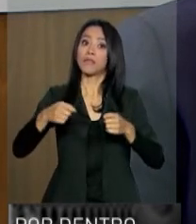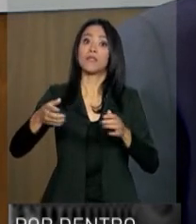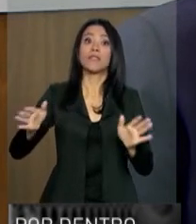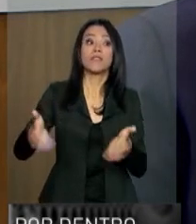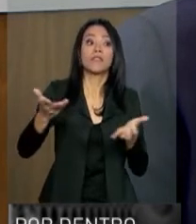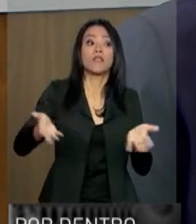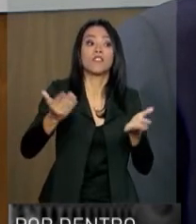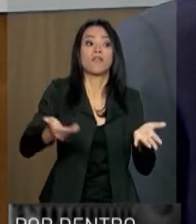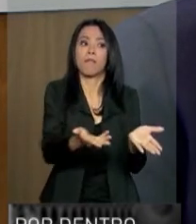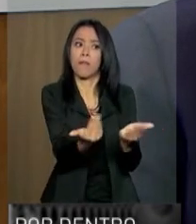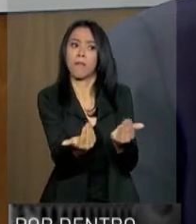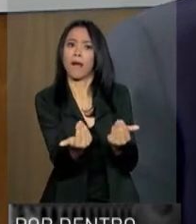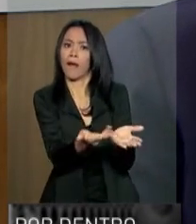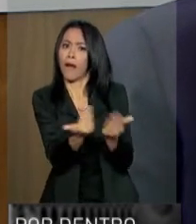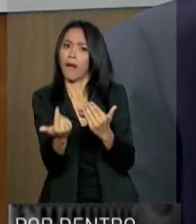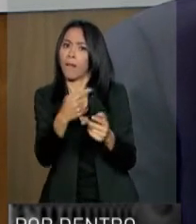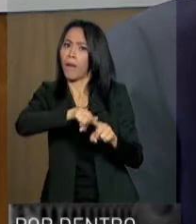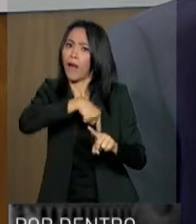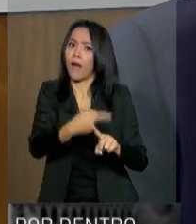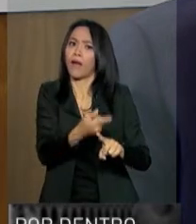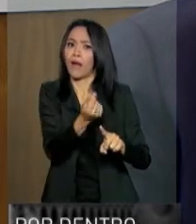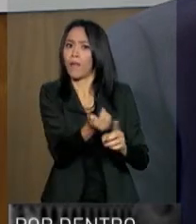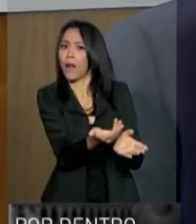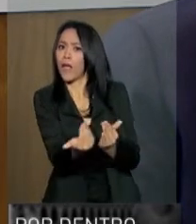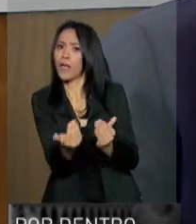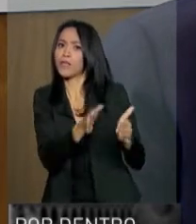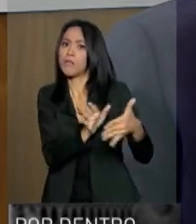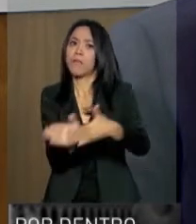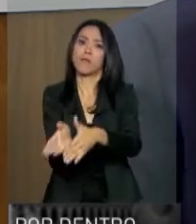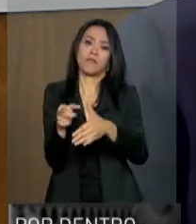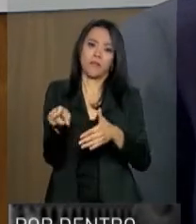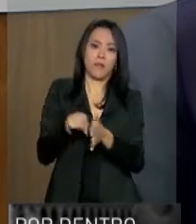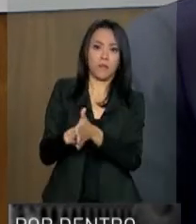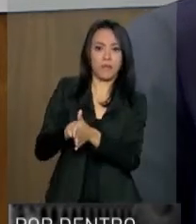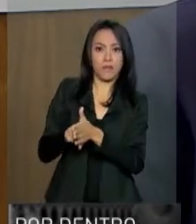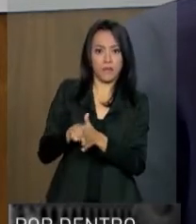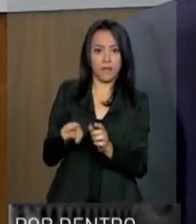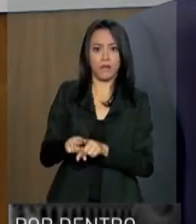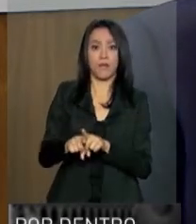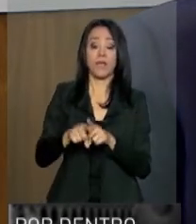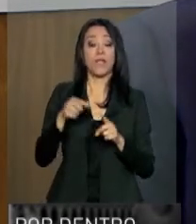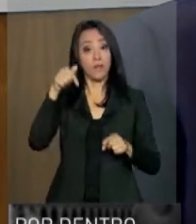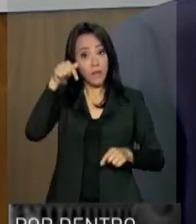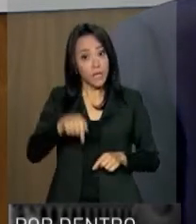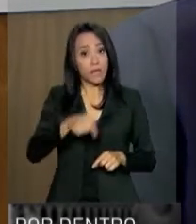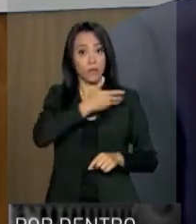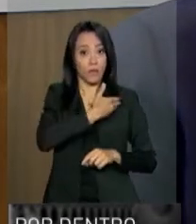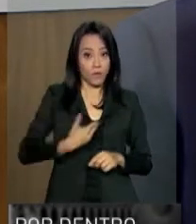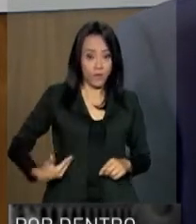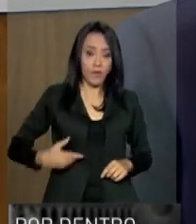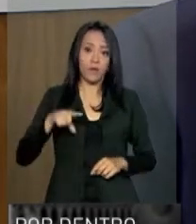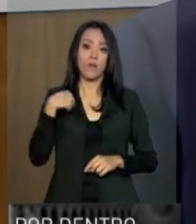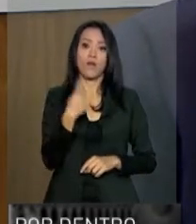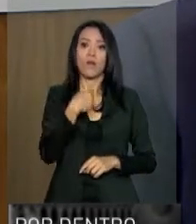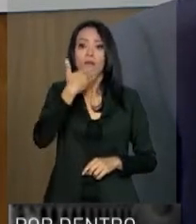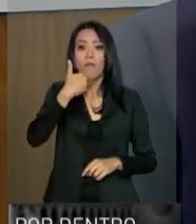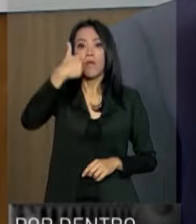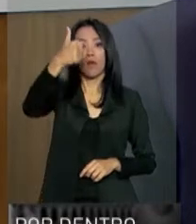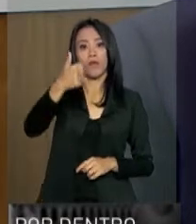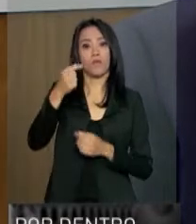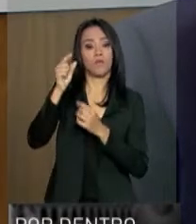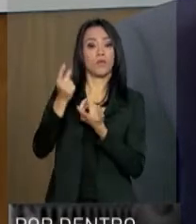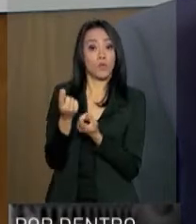peso maior então nesse governo nós melhoramos os investimentos públicos nós pagamos